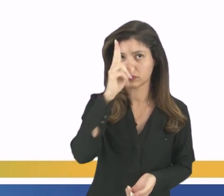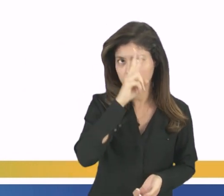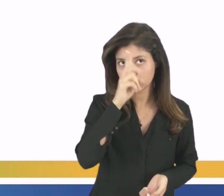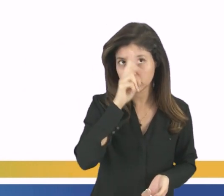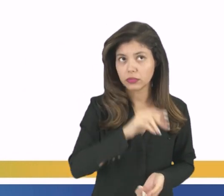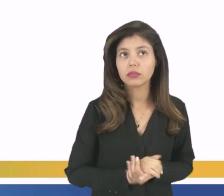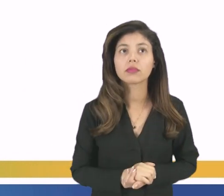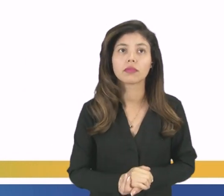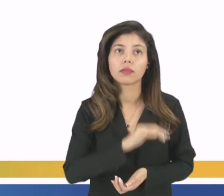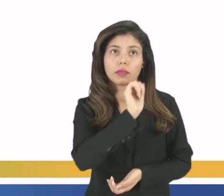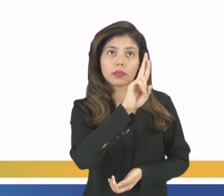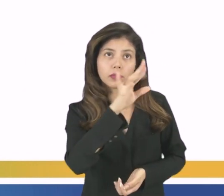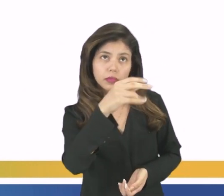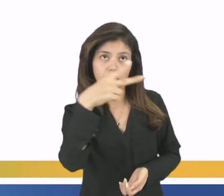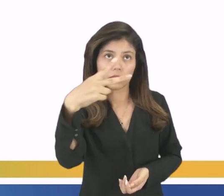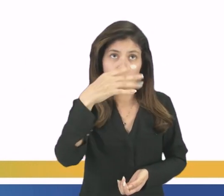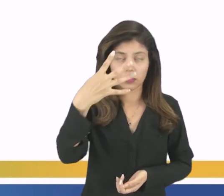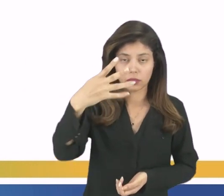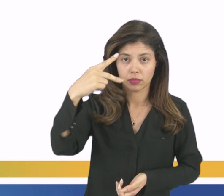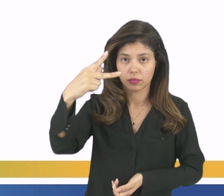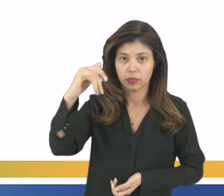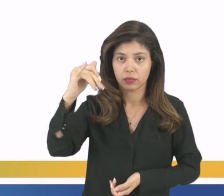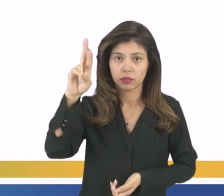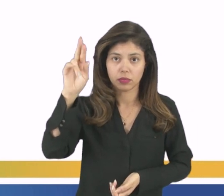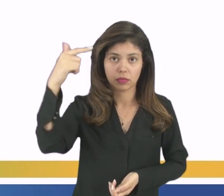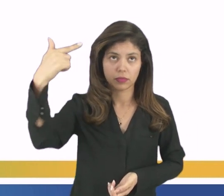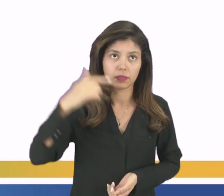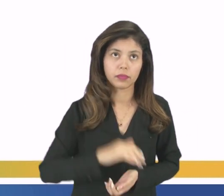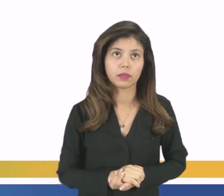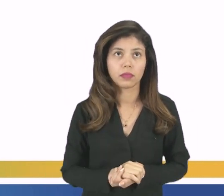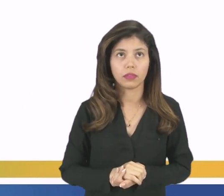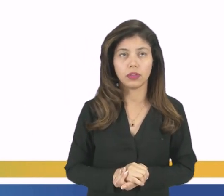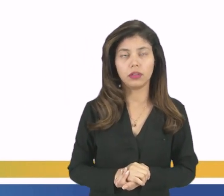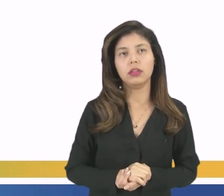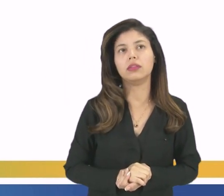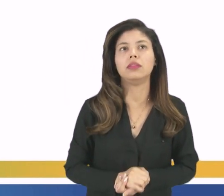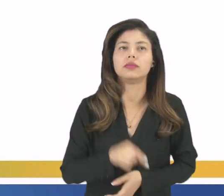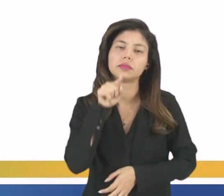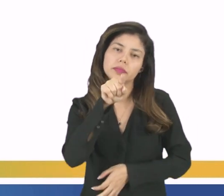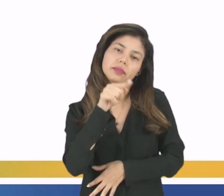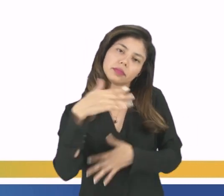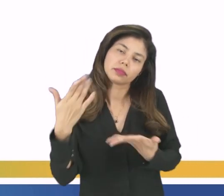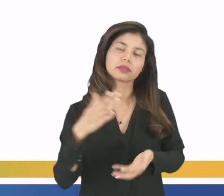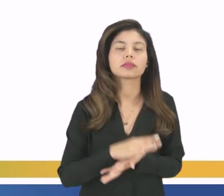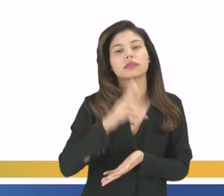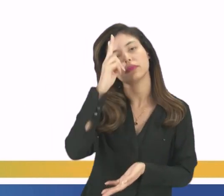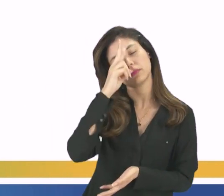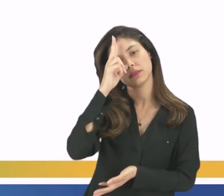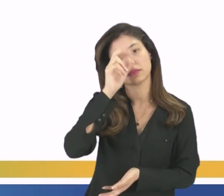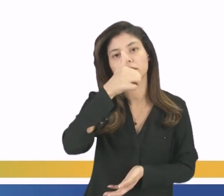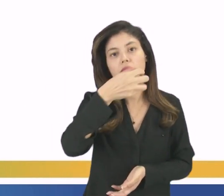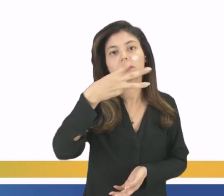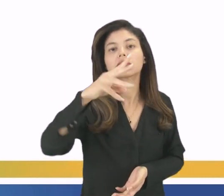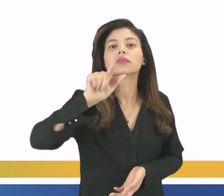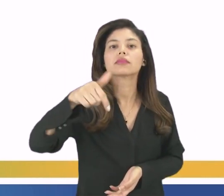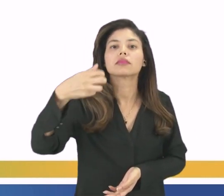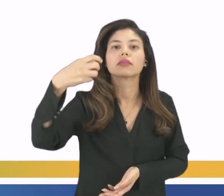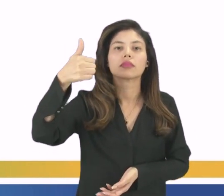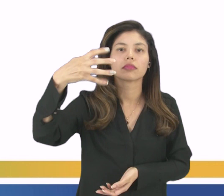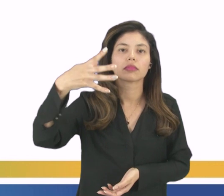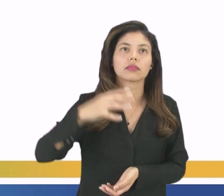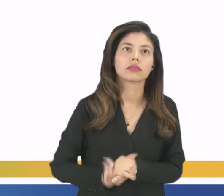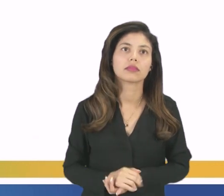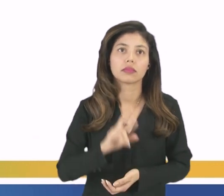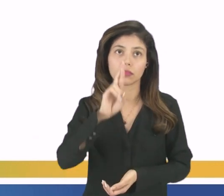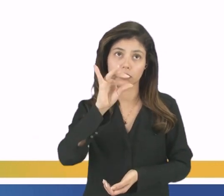A área da esfera é 4πr ao quadrado, tá? Então, nesse caso aqui, ó, lembrando que o π vale 3,14 e o